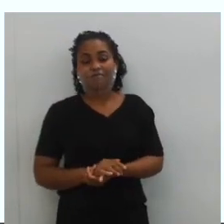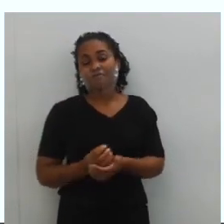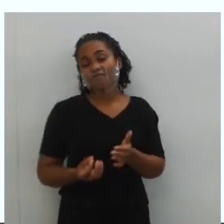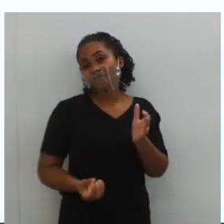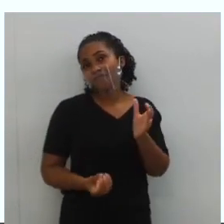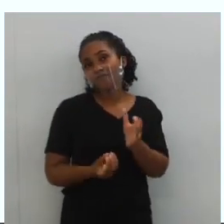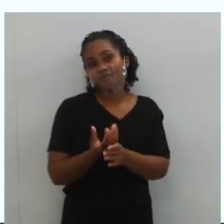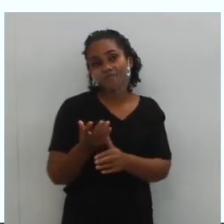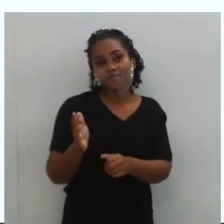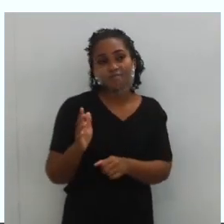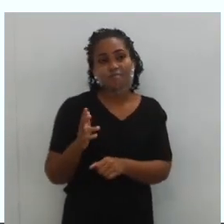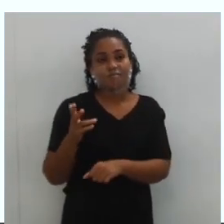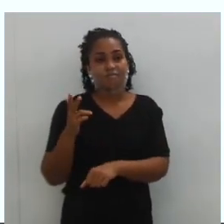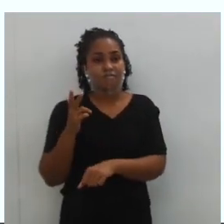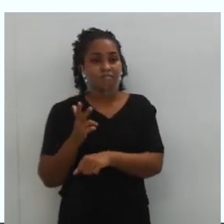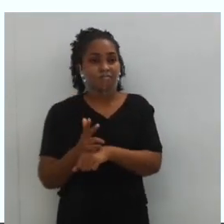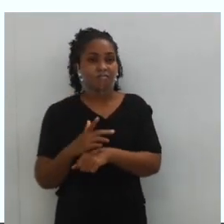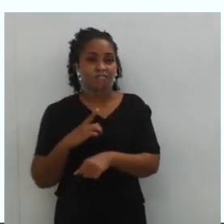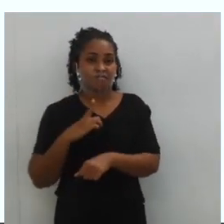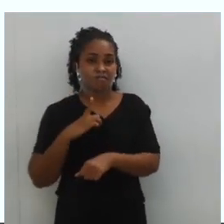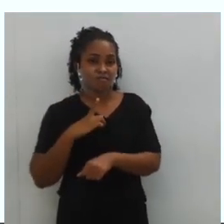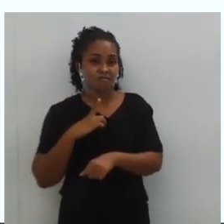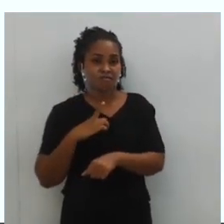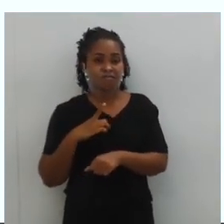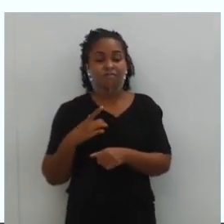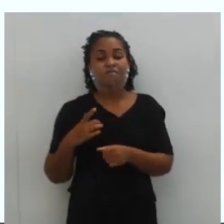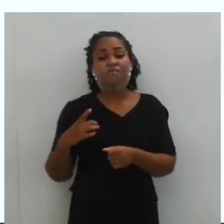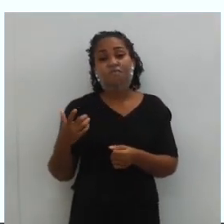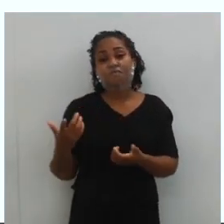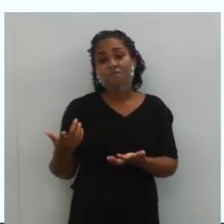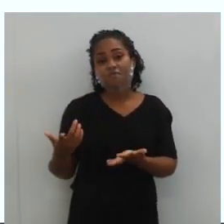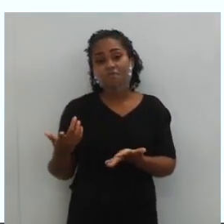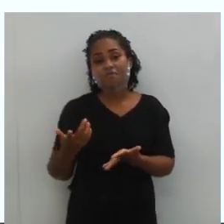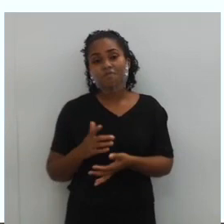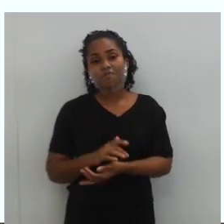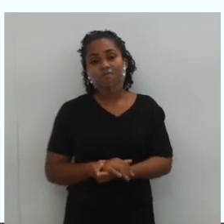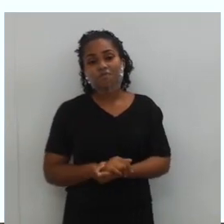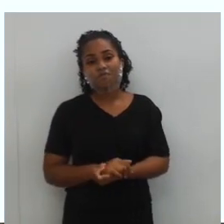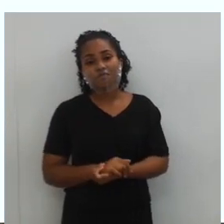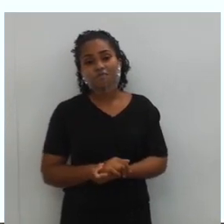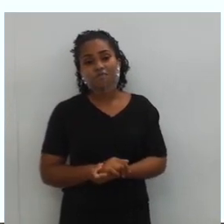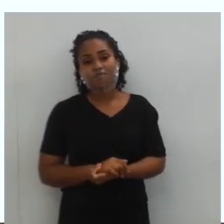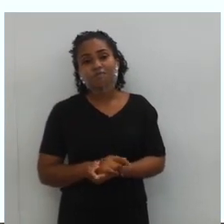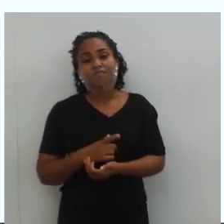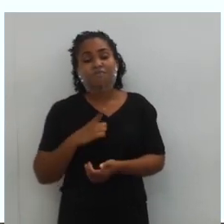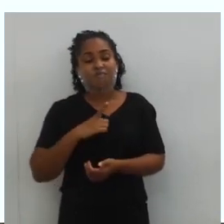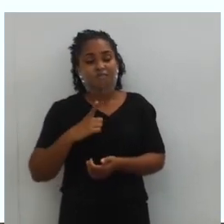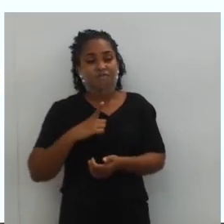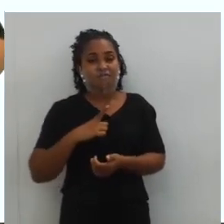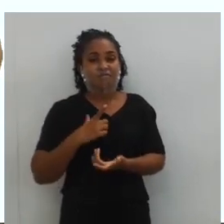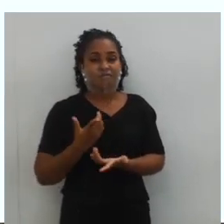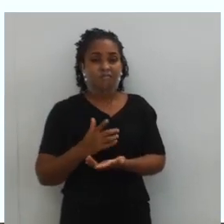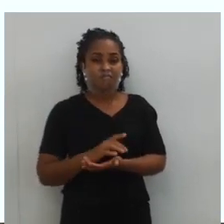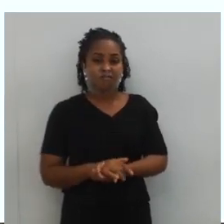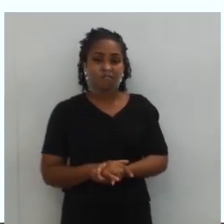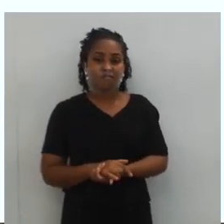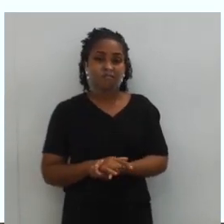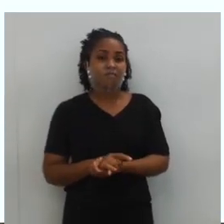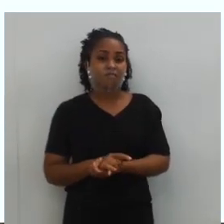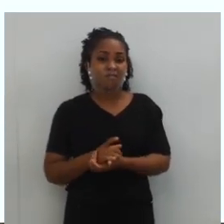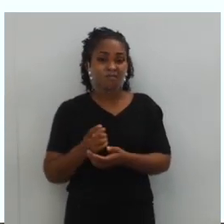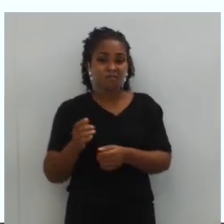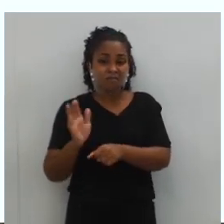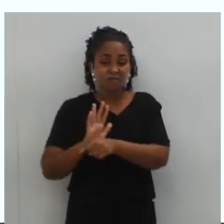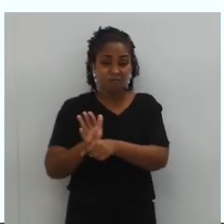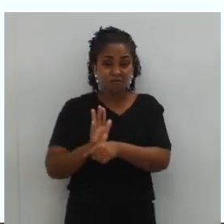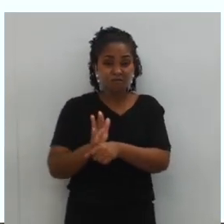cinema sonoro, né, com as grandes produções, principalmente no momento em que Hollywood estava, né, produzindo bastante filme que